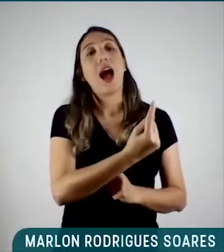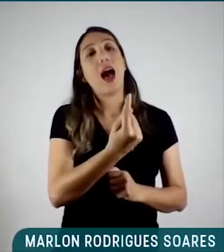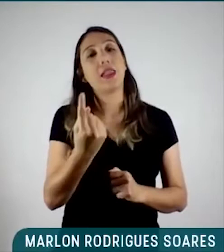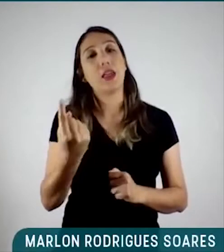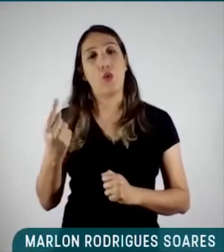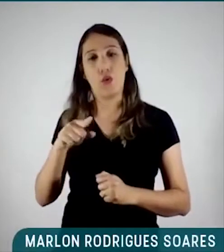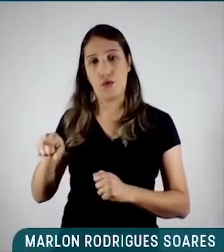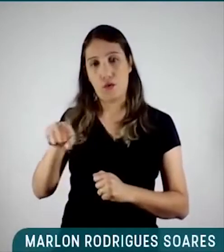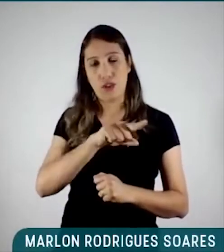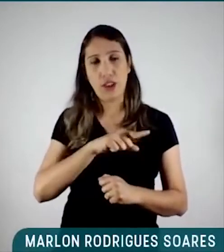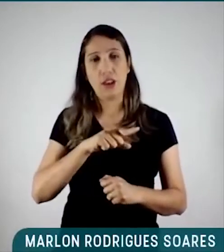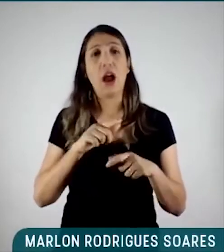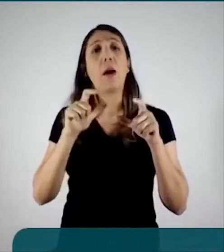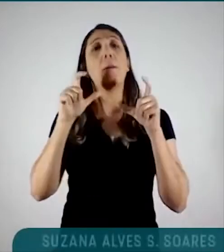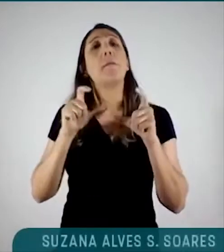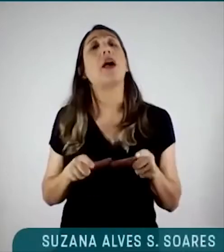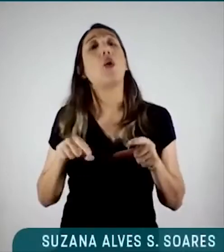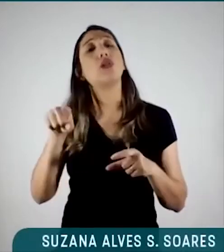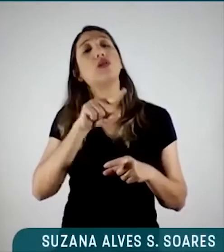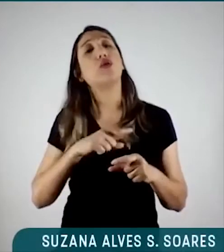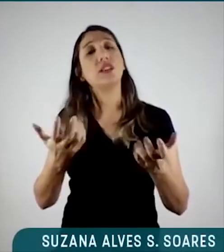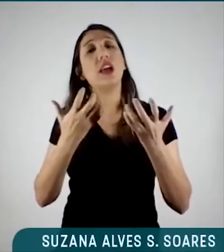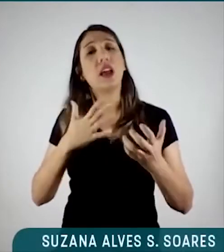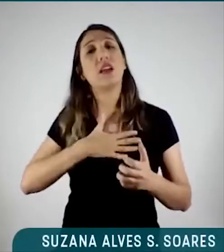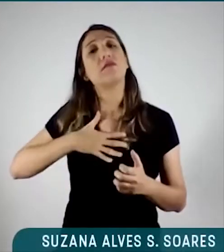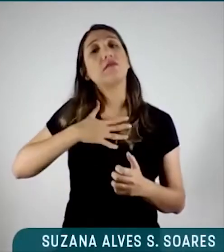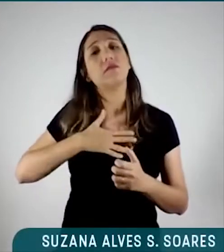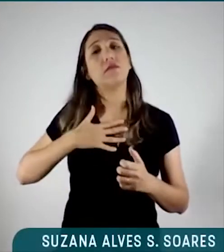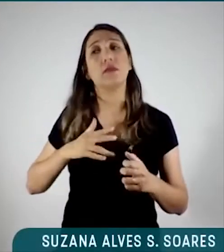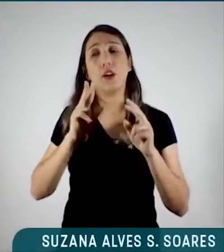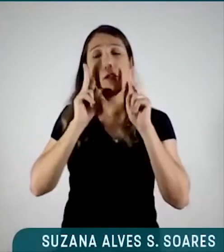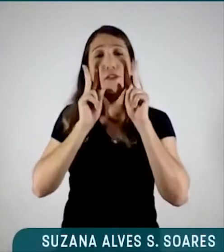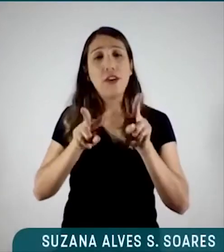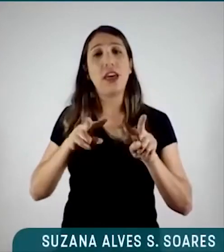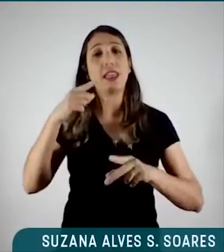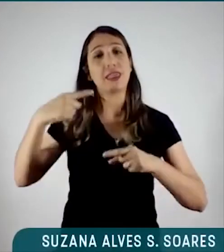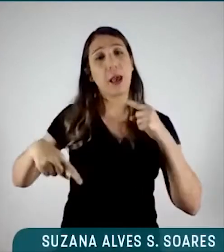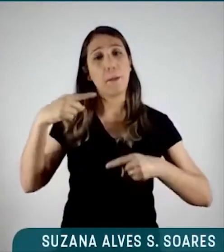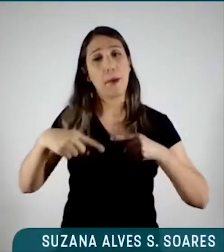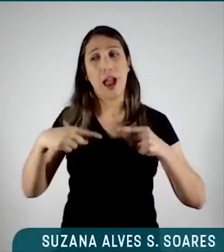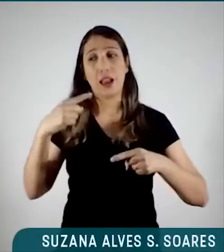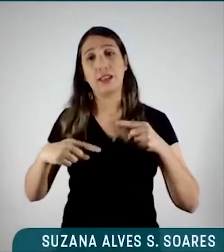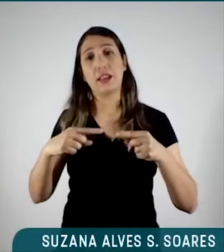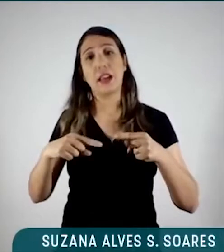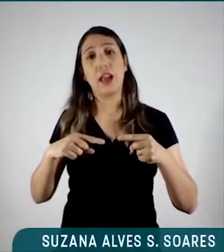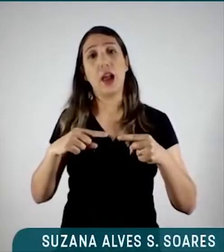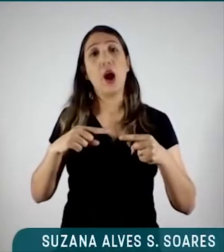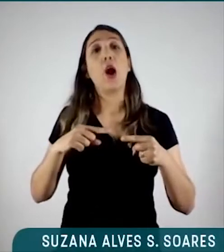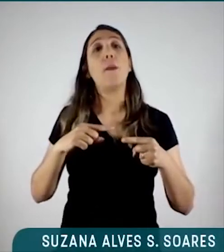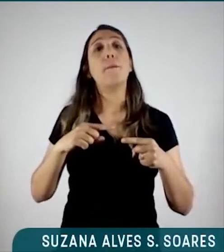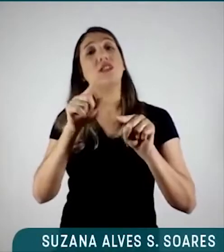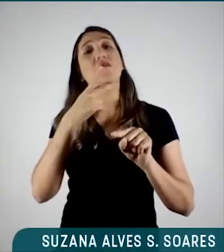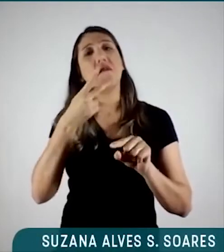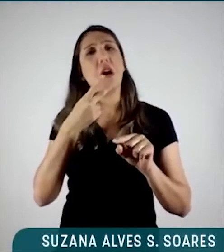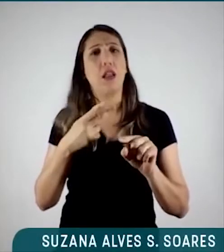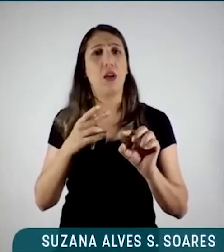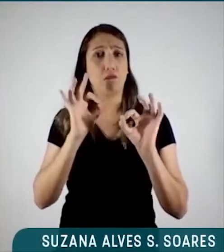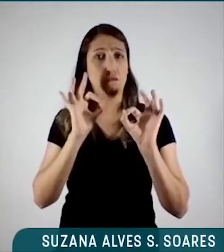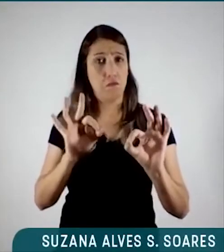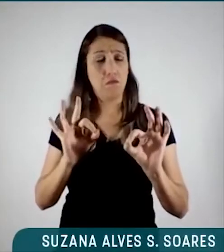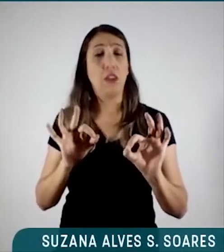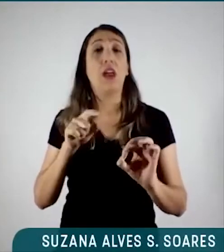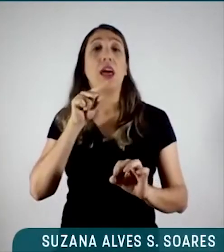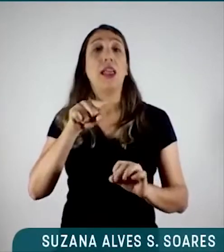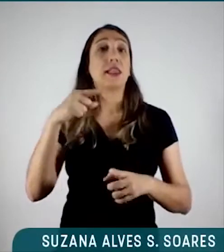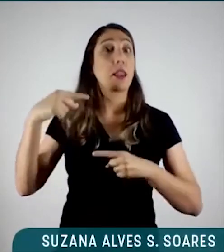Para onde que vocês gostariam de ver o debate político e as disputas políticas caminhando? Esse debate